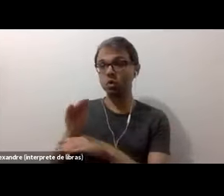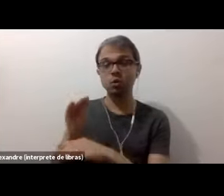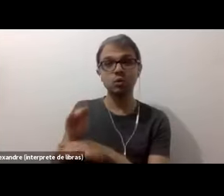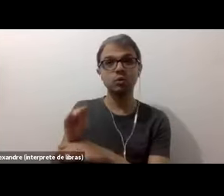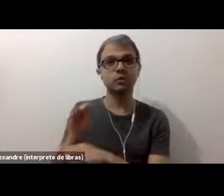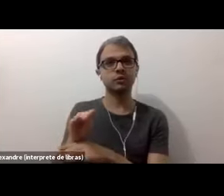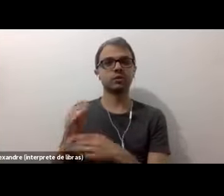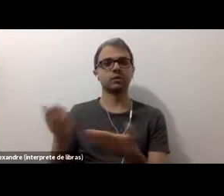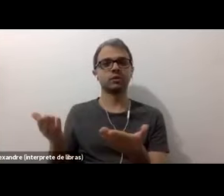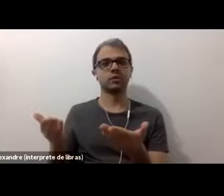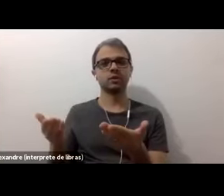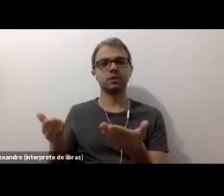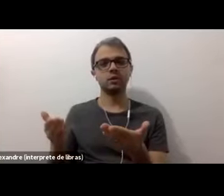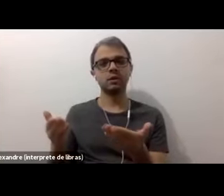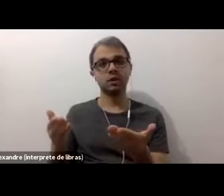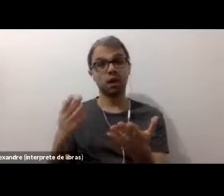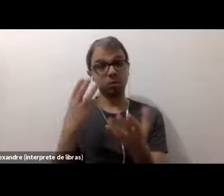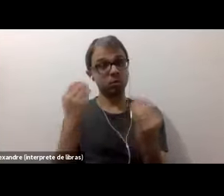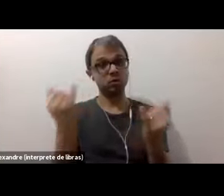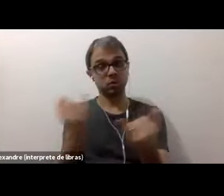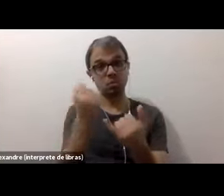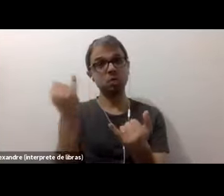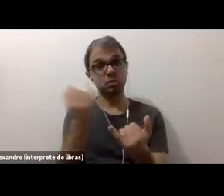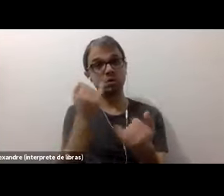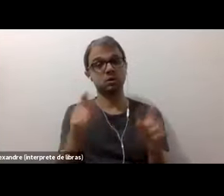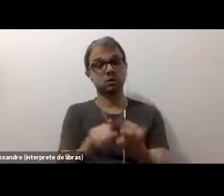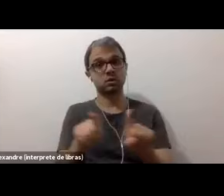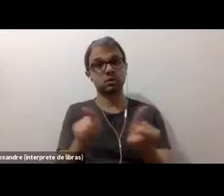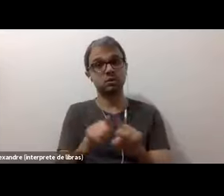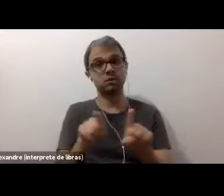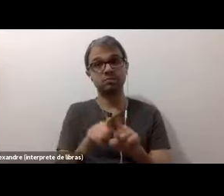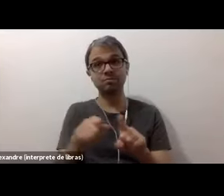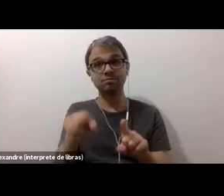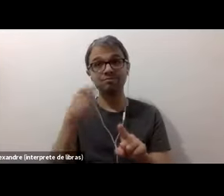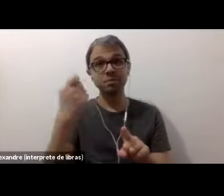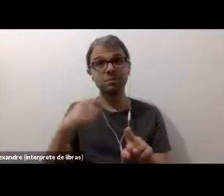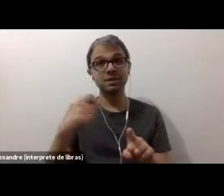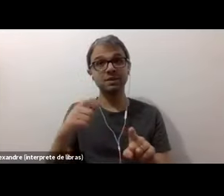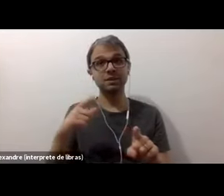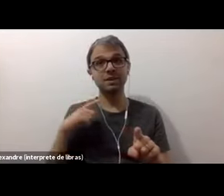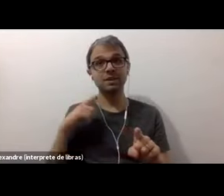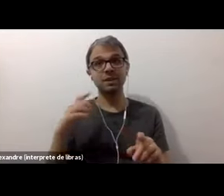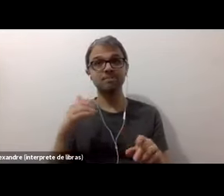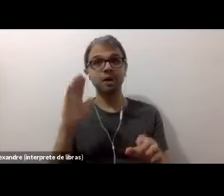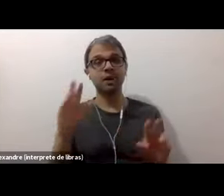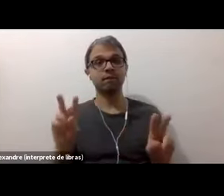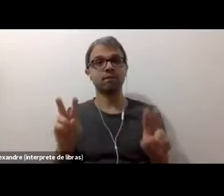quarto organizado. Então, acho que são coisas que precisam ser valorizadas, isso ajuda bastante a